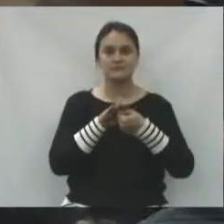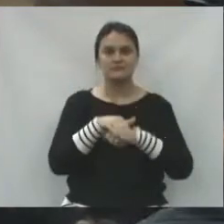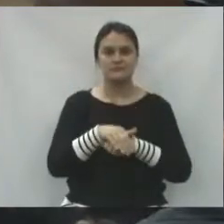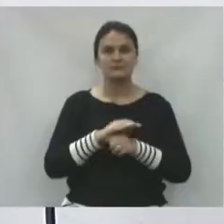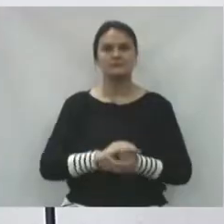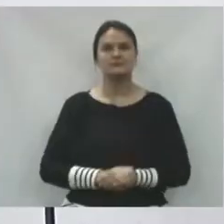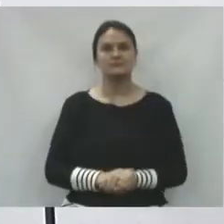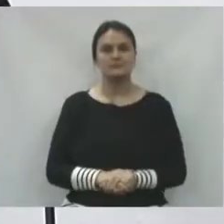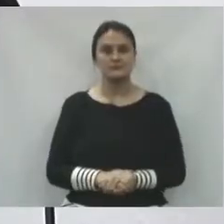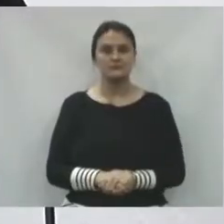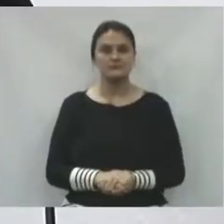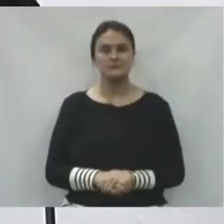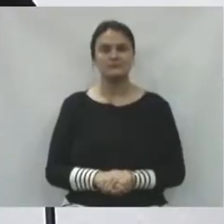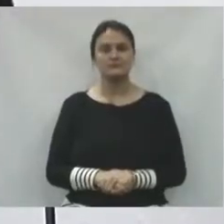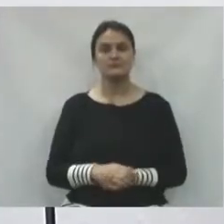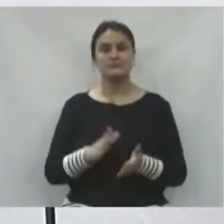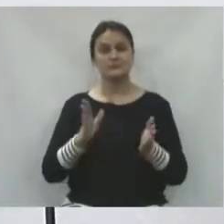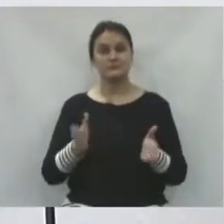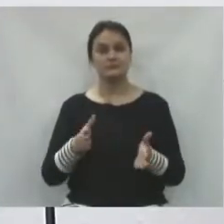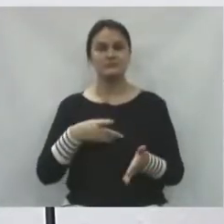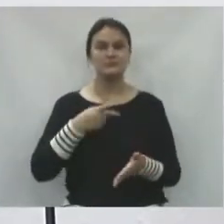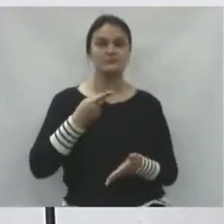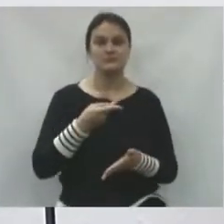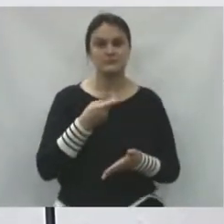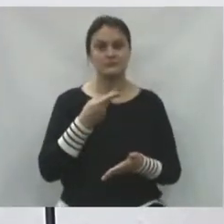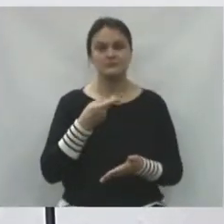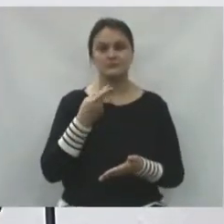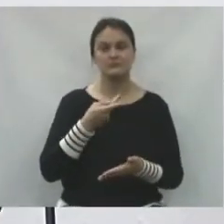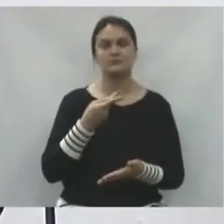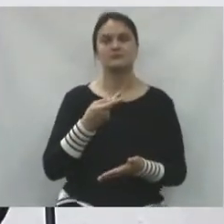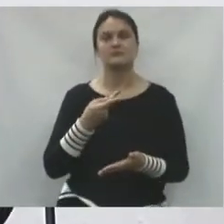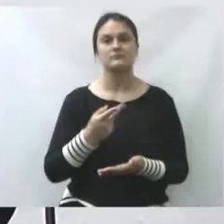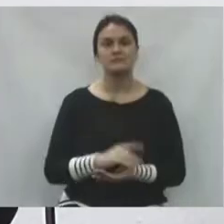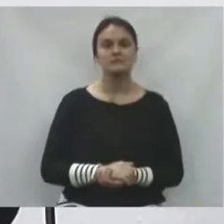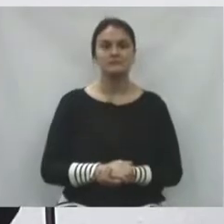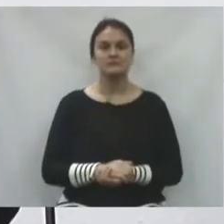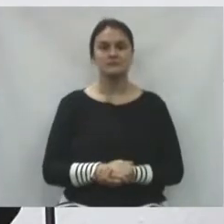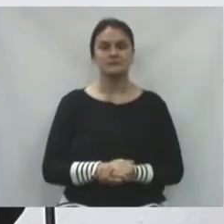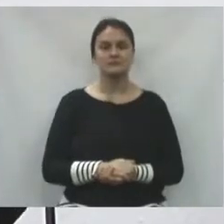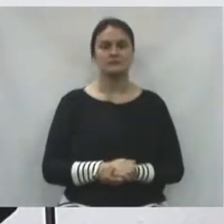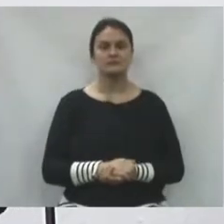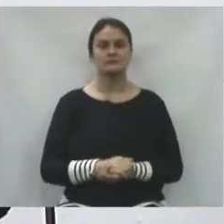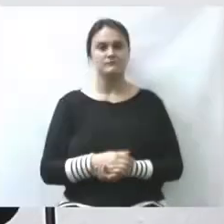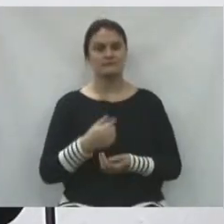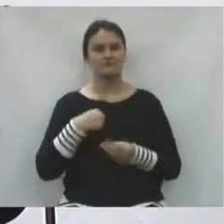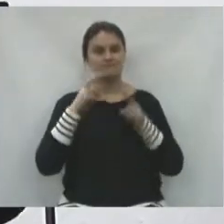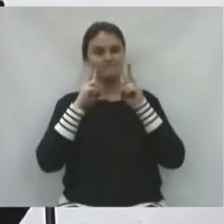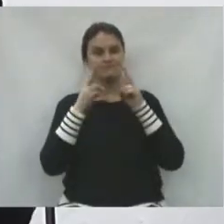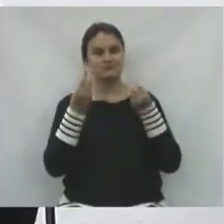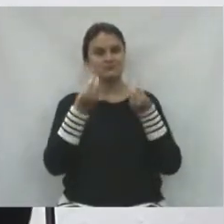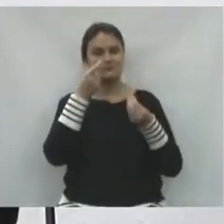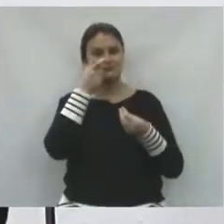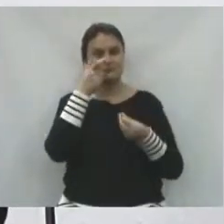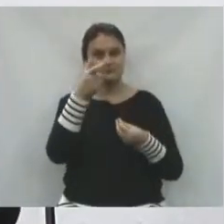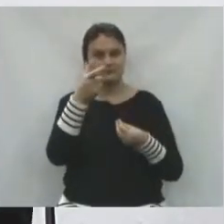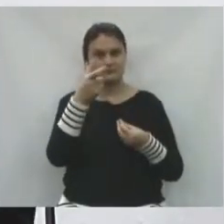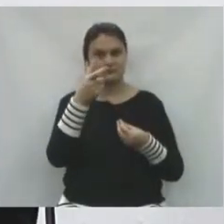noite. O que me traz hoje na tribuna, veja como que é